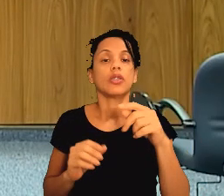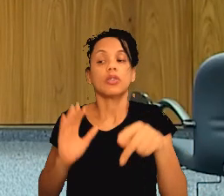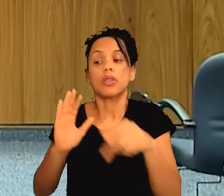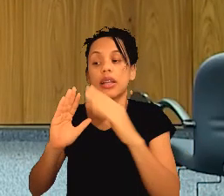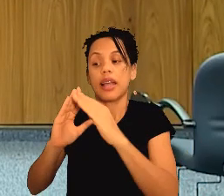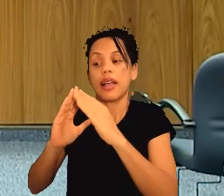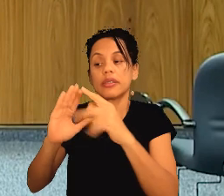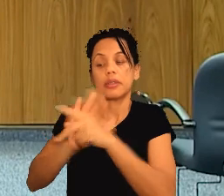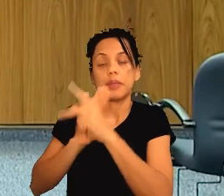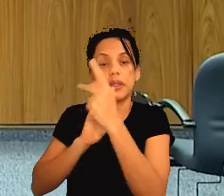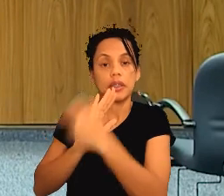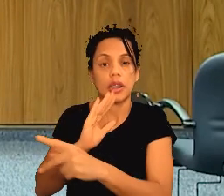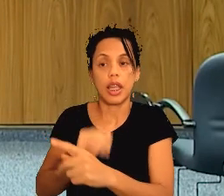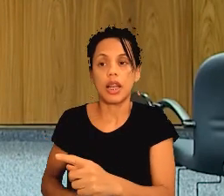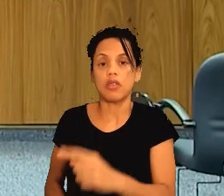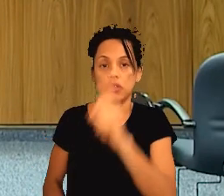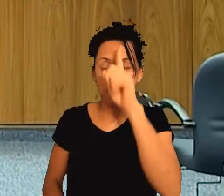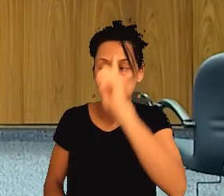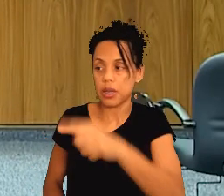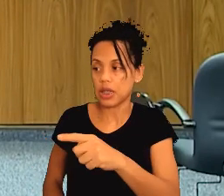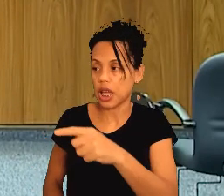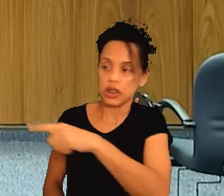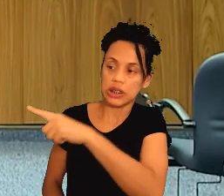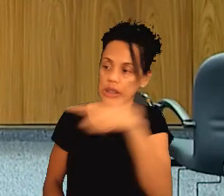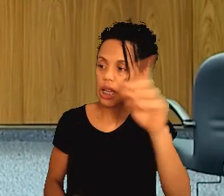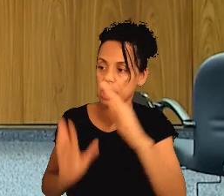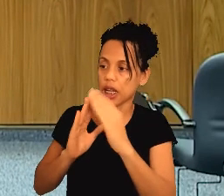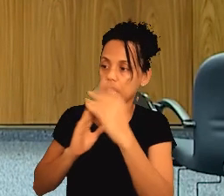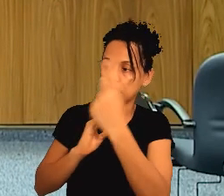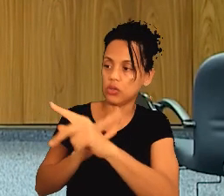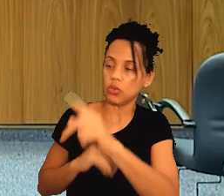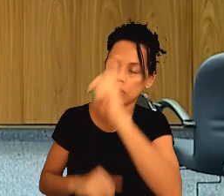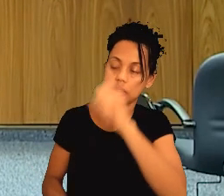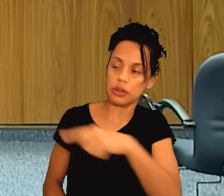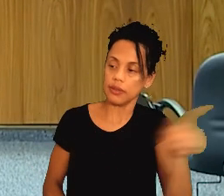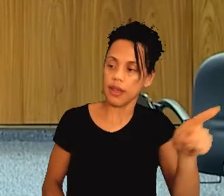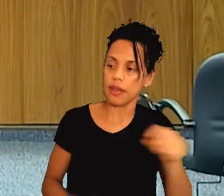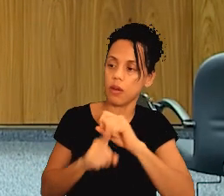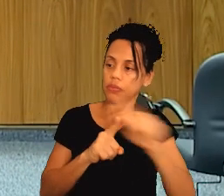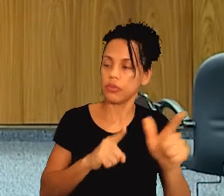casa não se pede que saiam de sua casa. Né? E, no